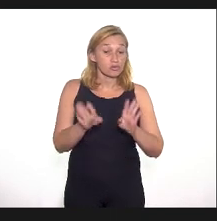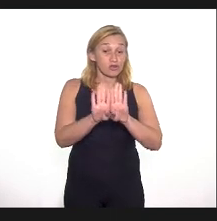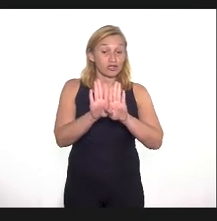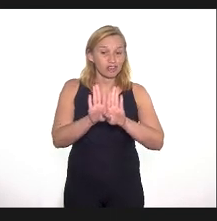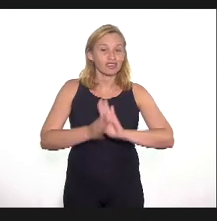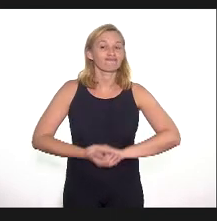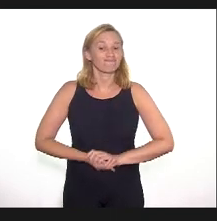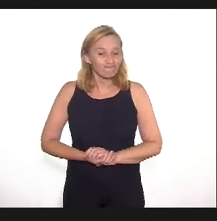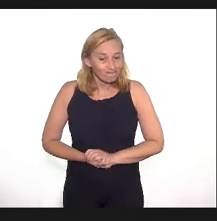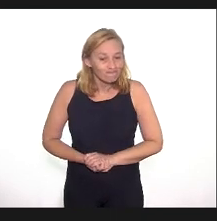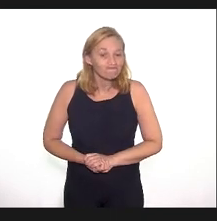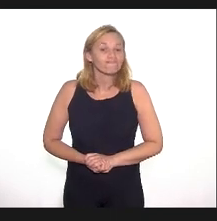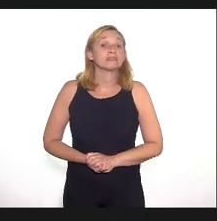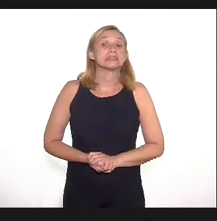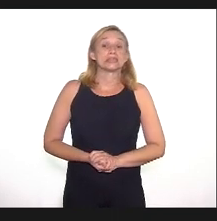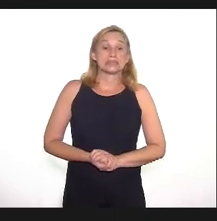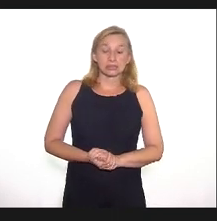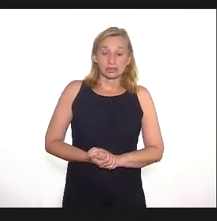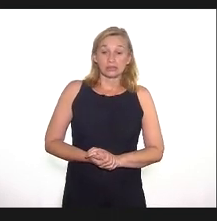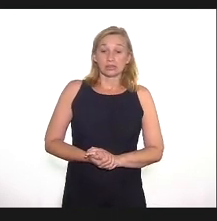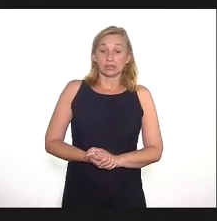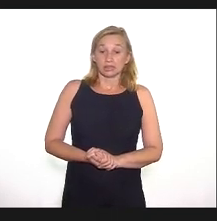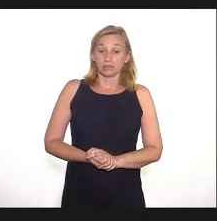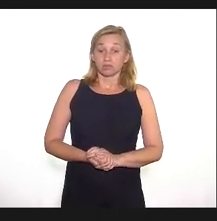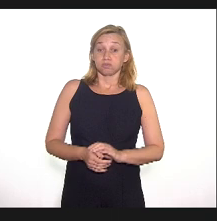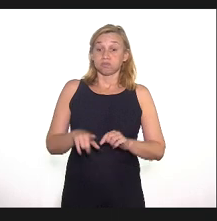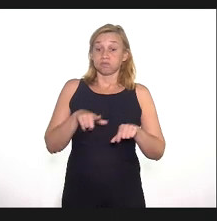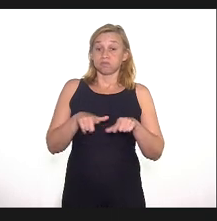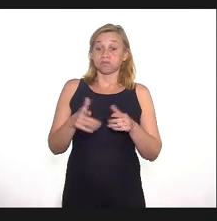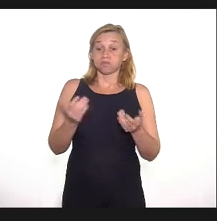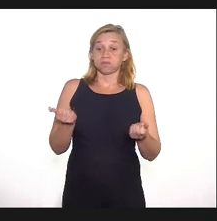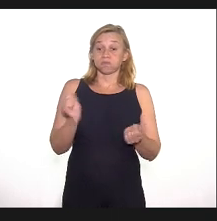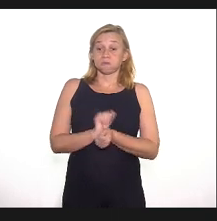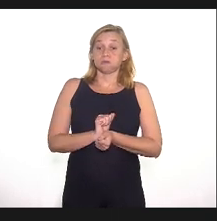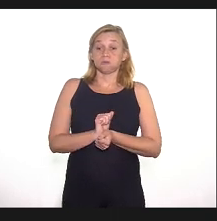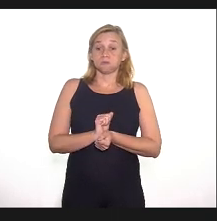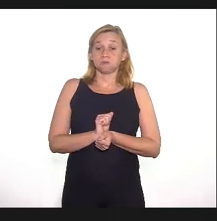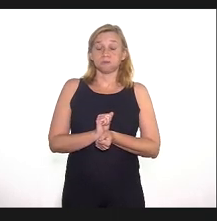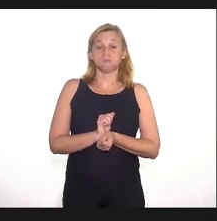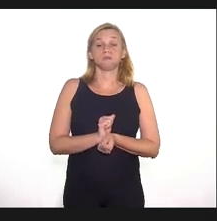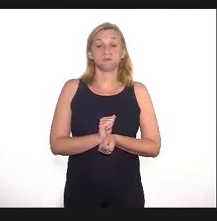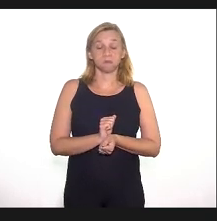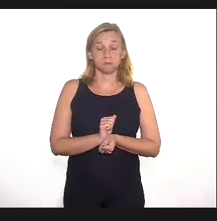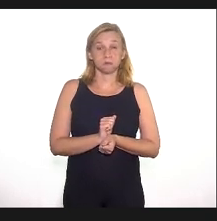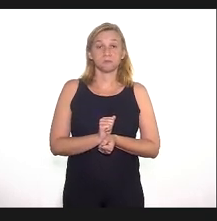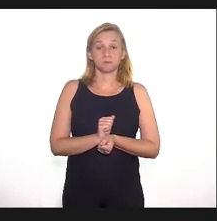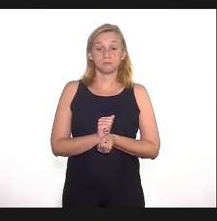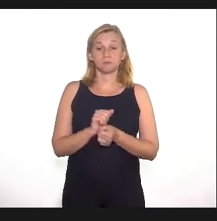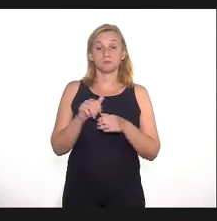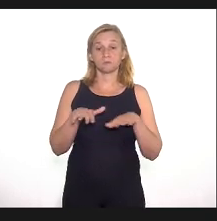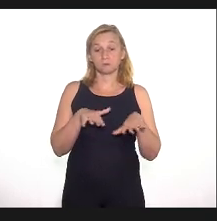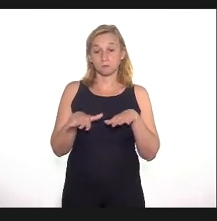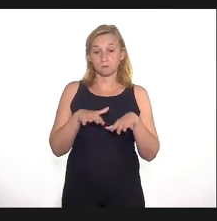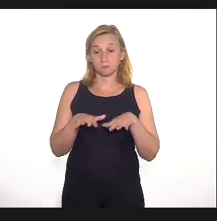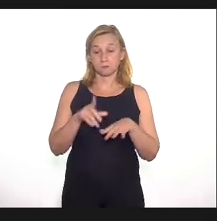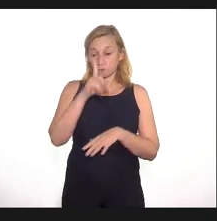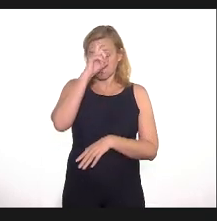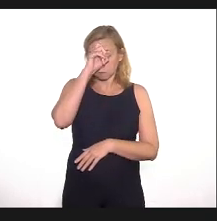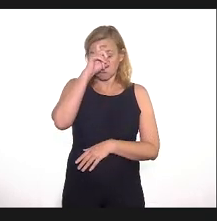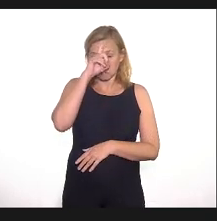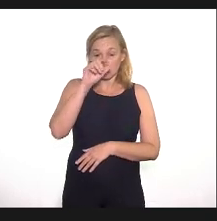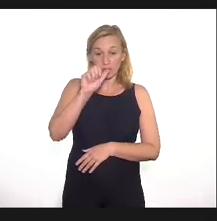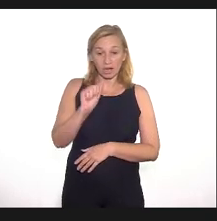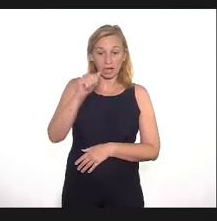de terem seus serviços cerceados à população. Foi feita uma manifestação no Hospital do Andaraí,